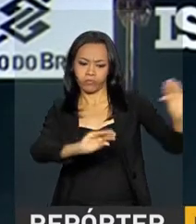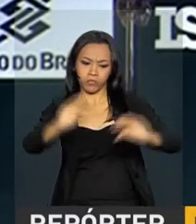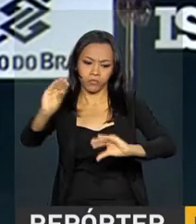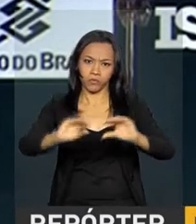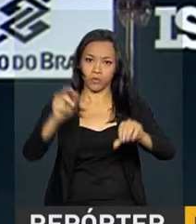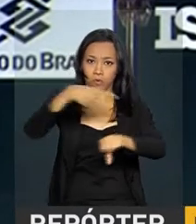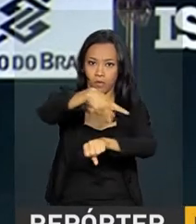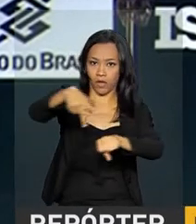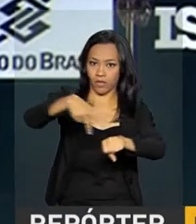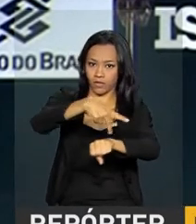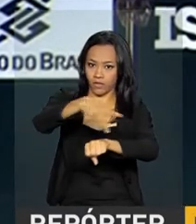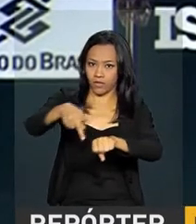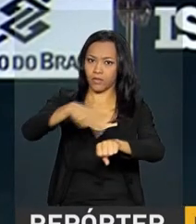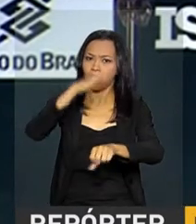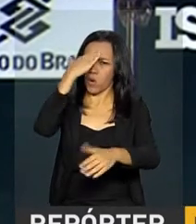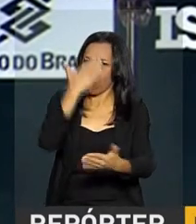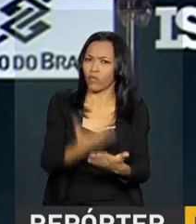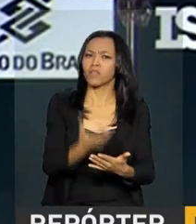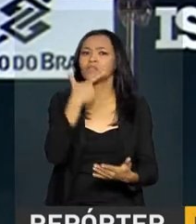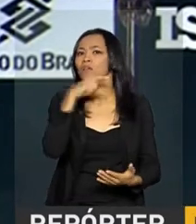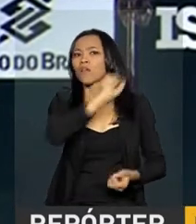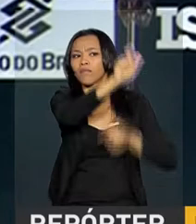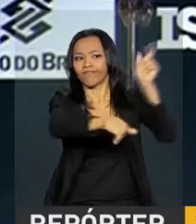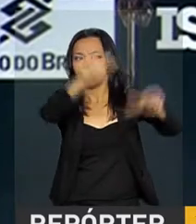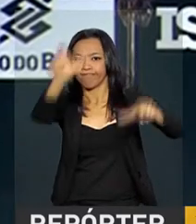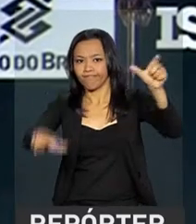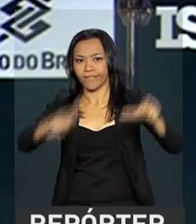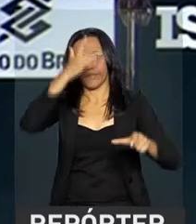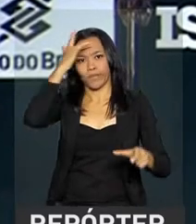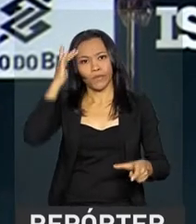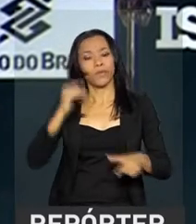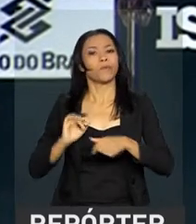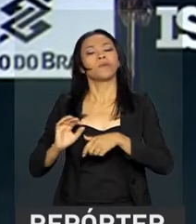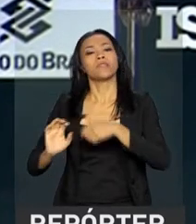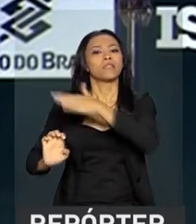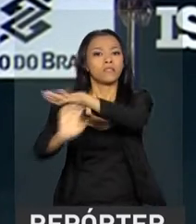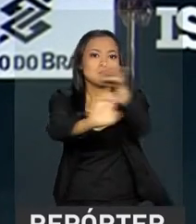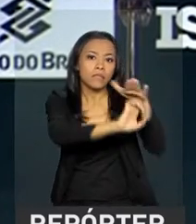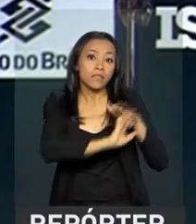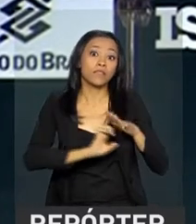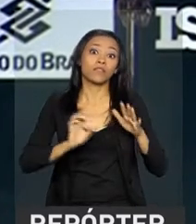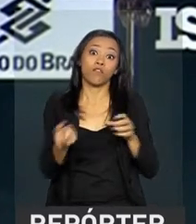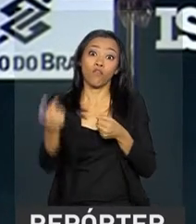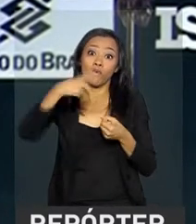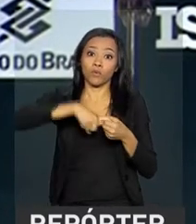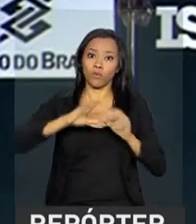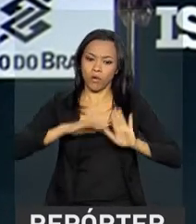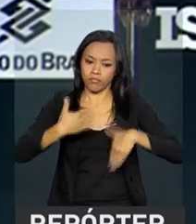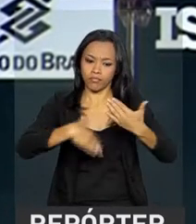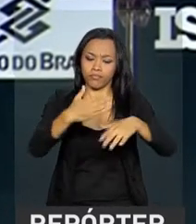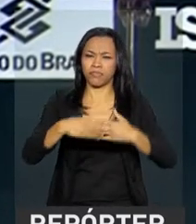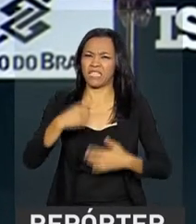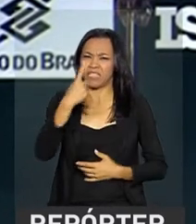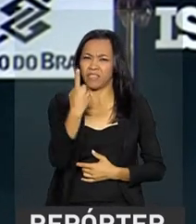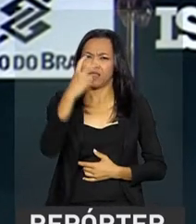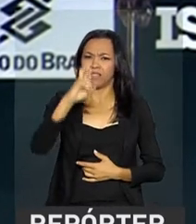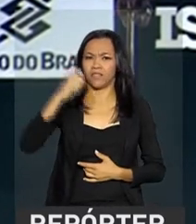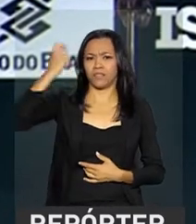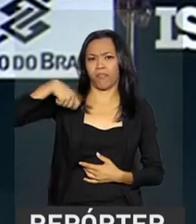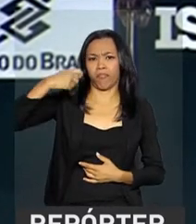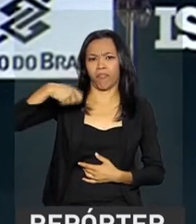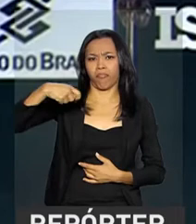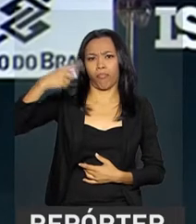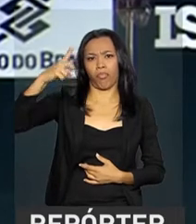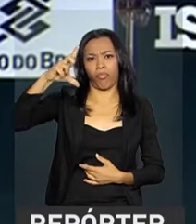dos consumidores voltou a crescer depois e 15 trimestres seguidos